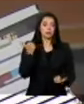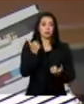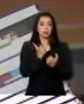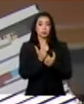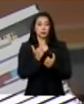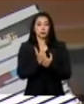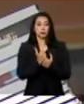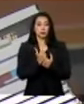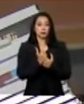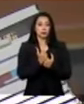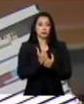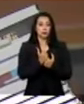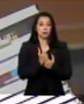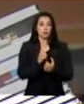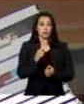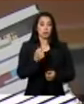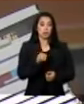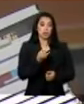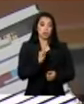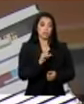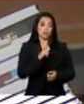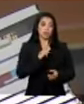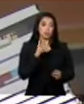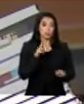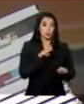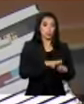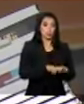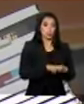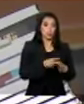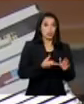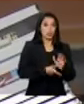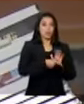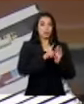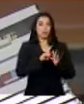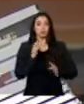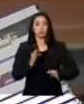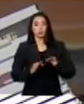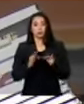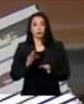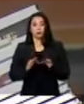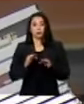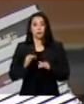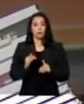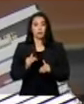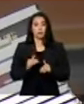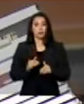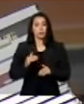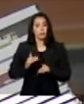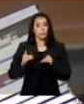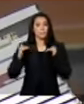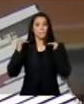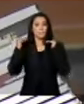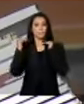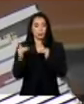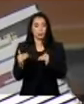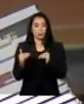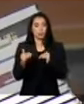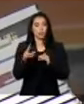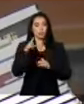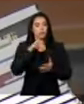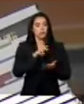prisão antes da preclusão maior pelas medidas alternativas descritas no